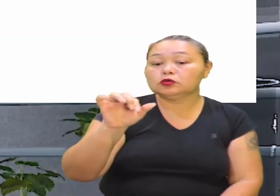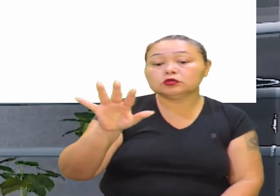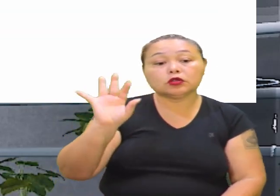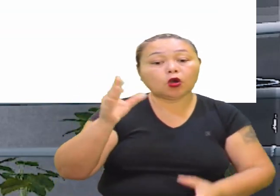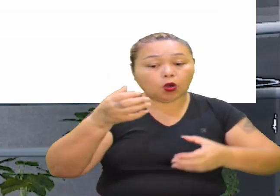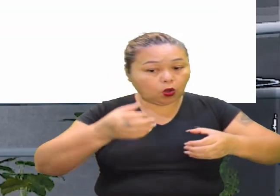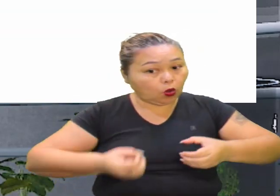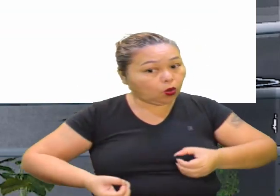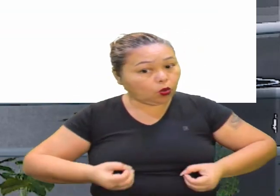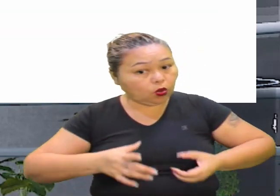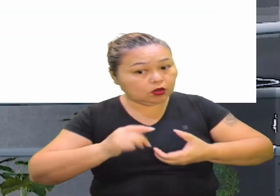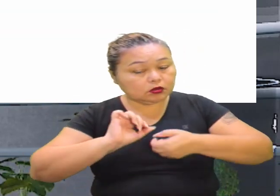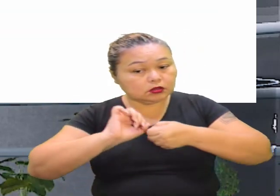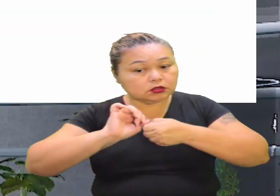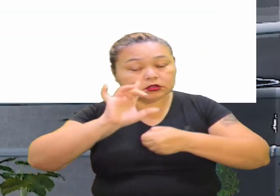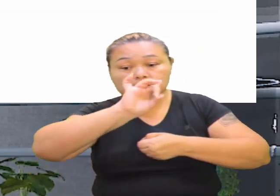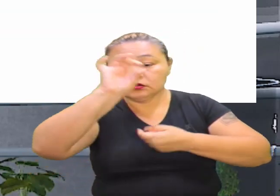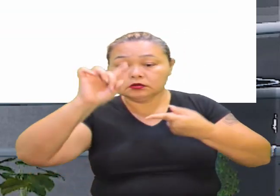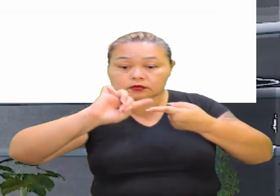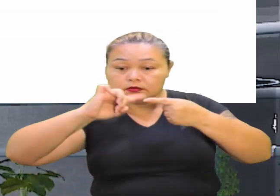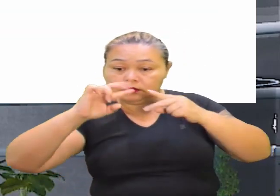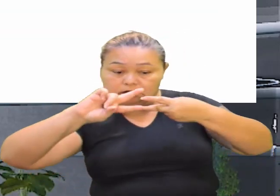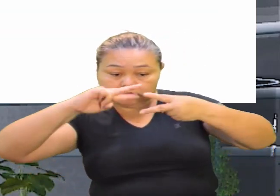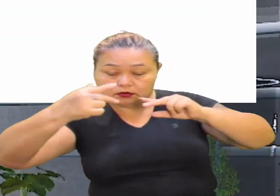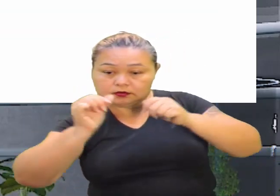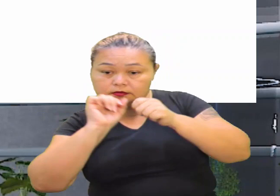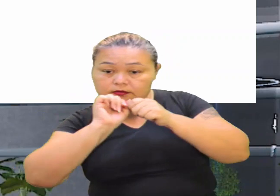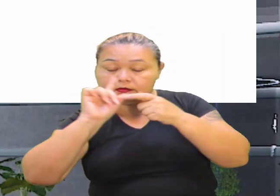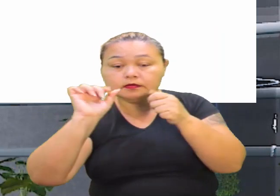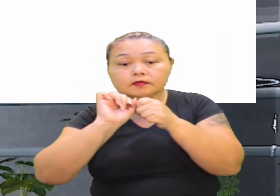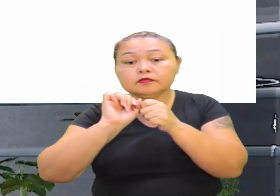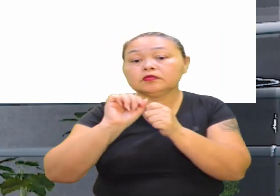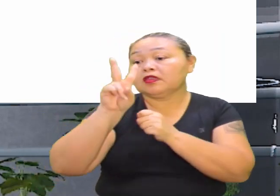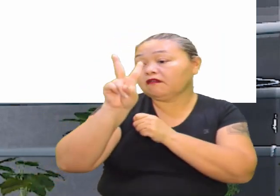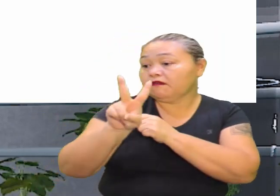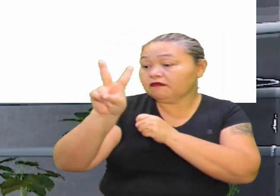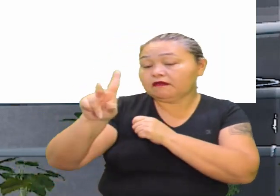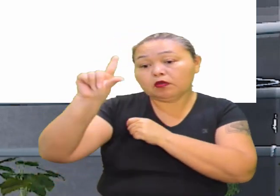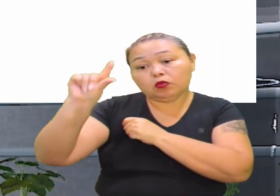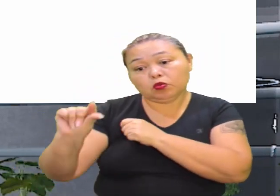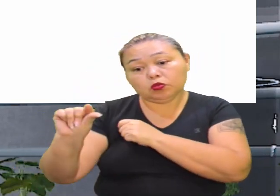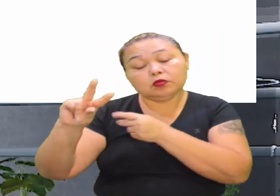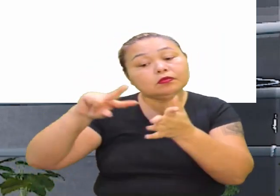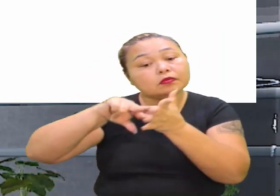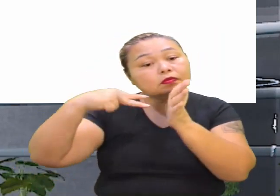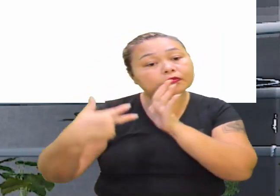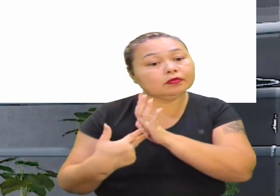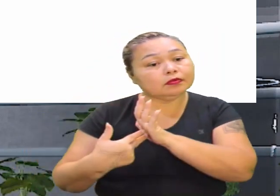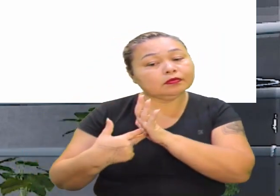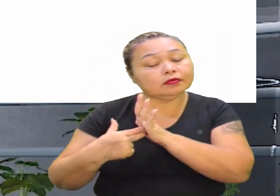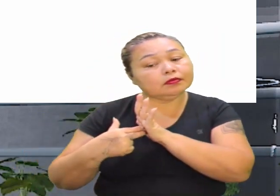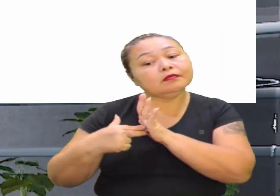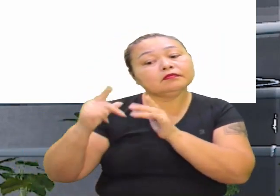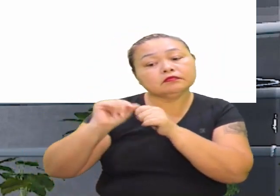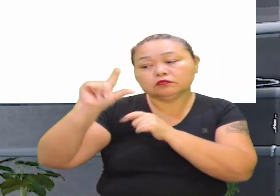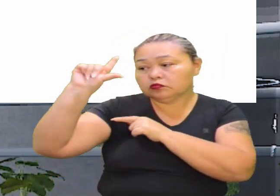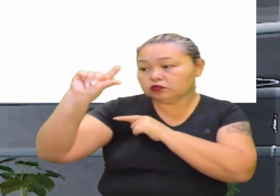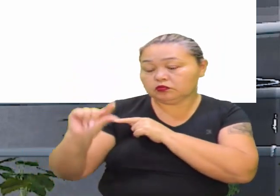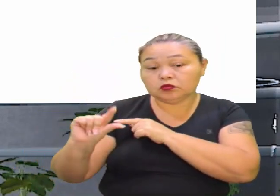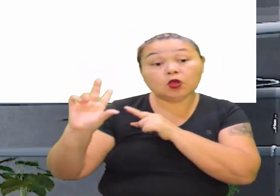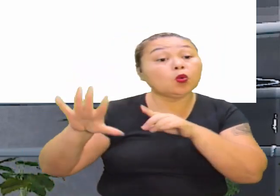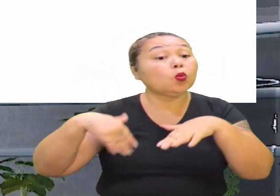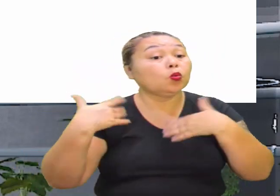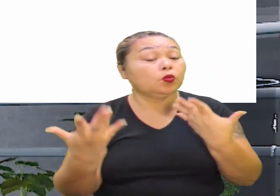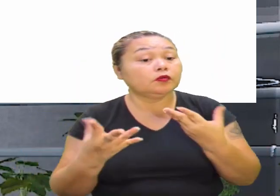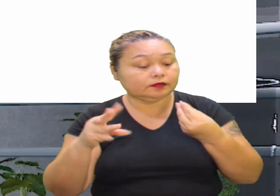óvulos de carga genética igual. V minúsculo, V minúsculo. Que significa menor proporção. Mas